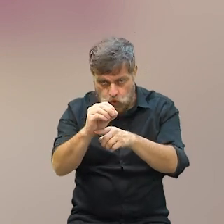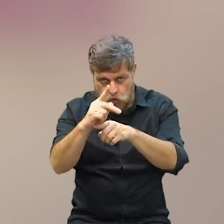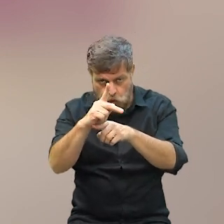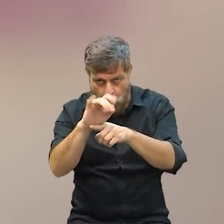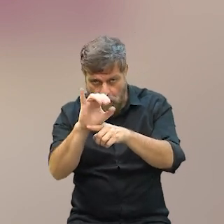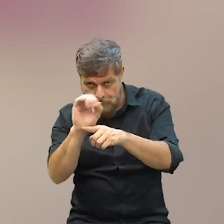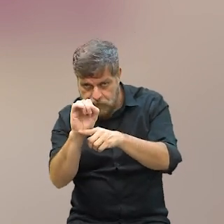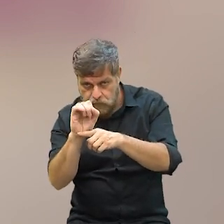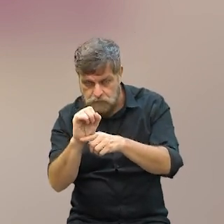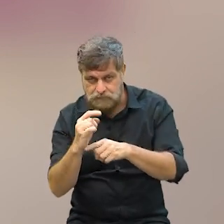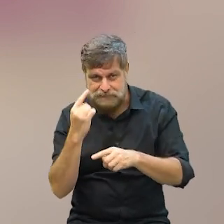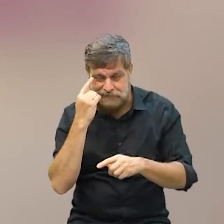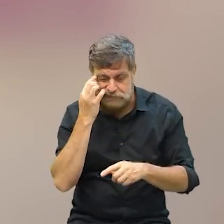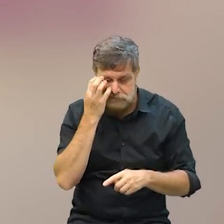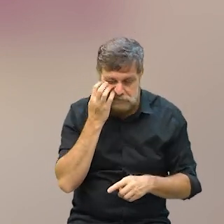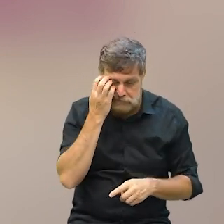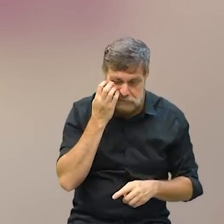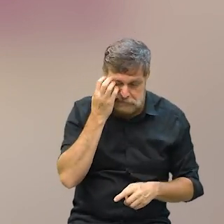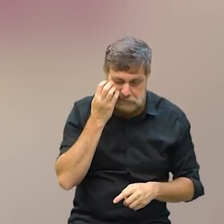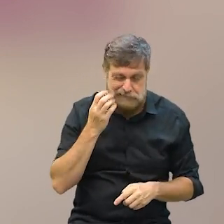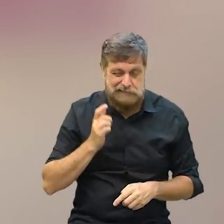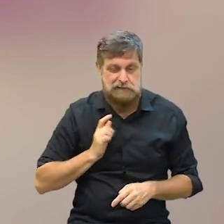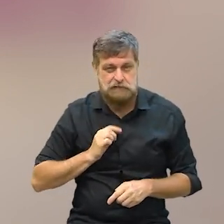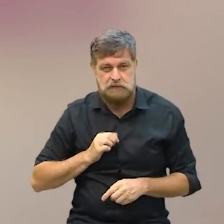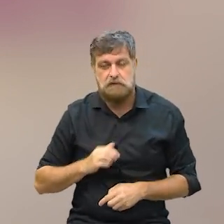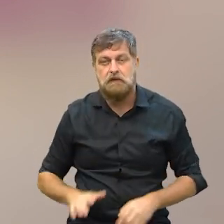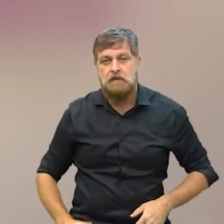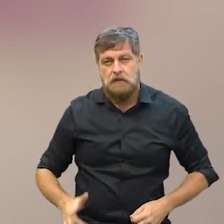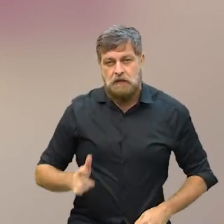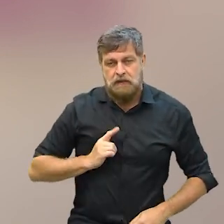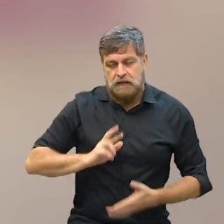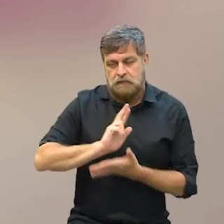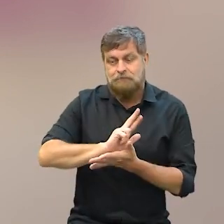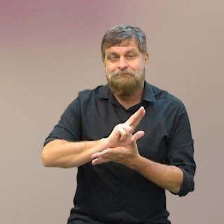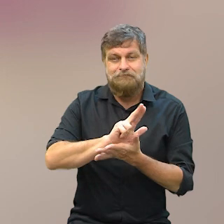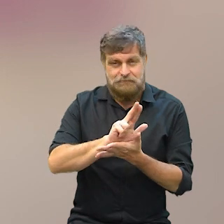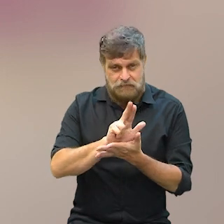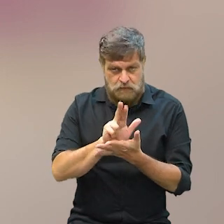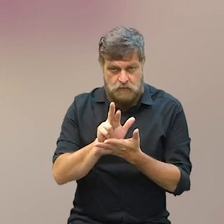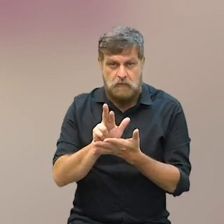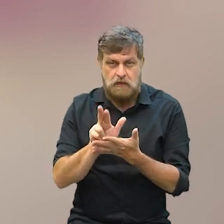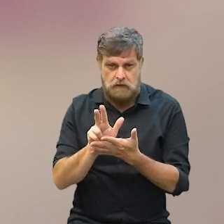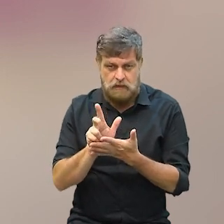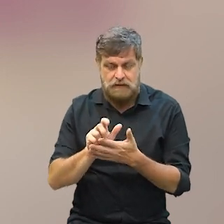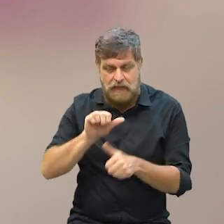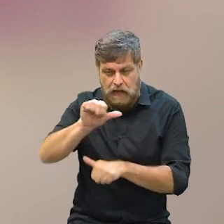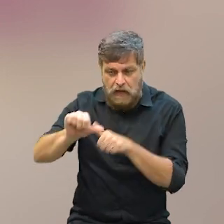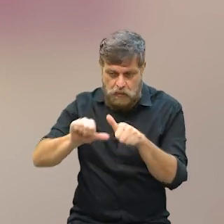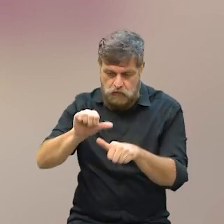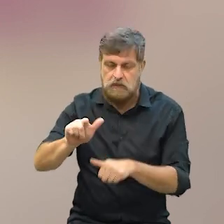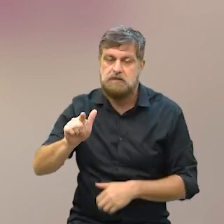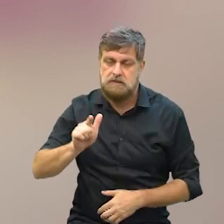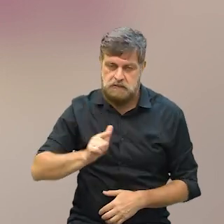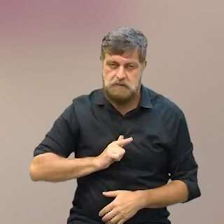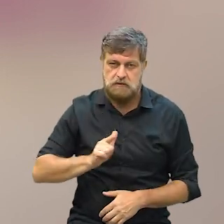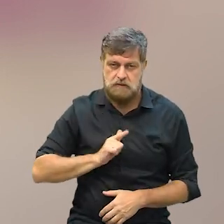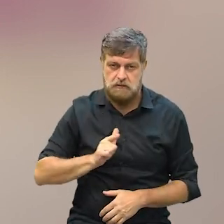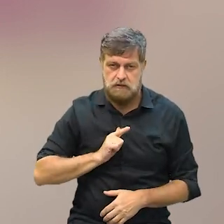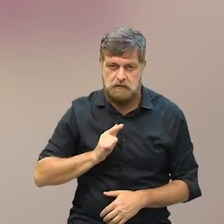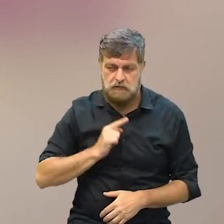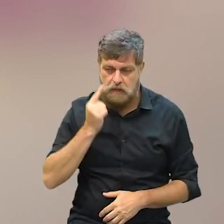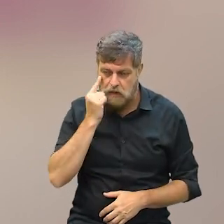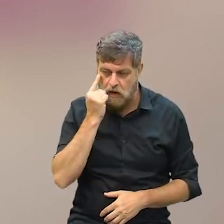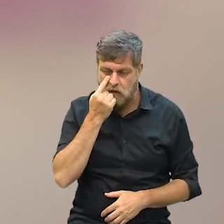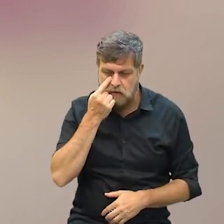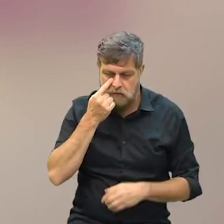olho. E tem a triquíase, né, distiquíase, tem várias alterações, né, na